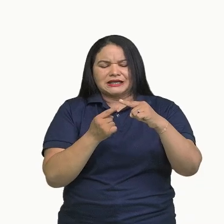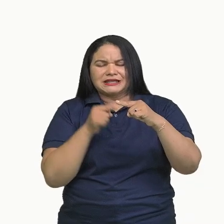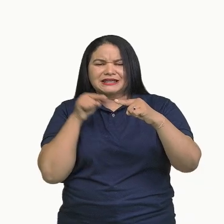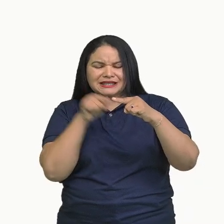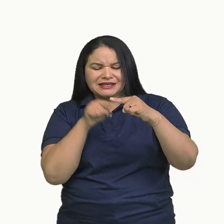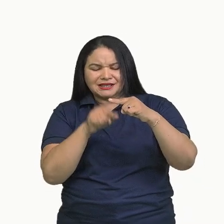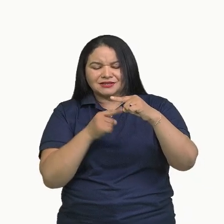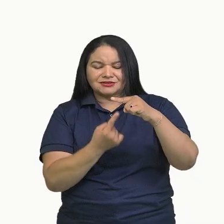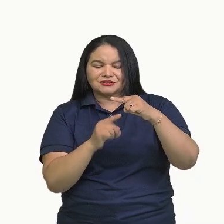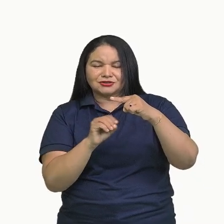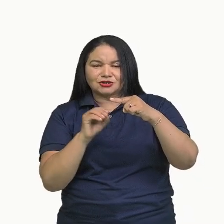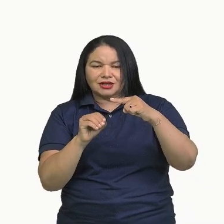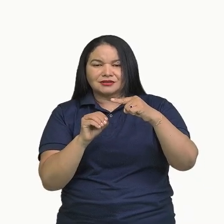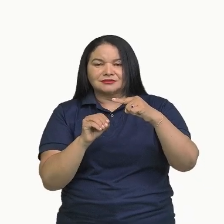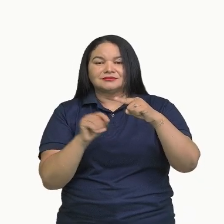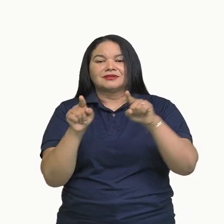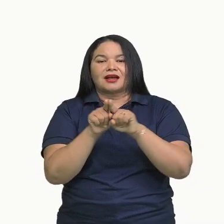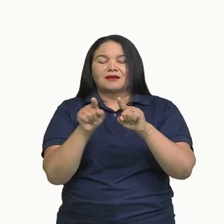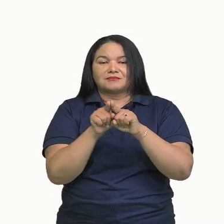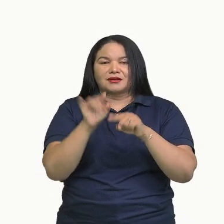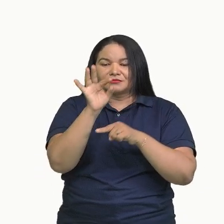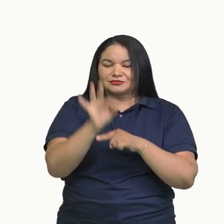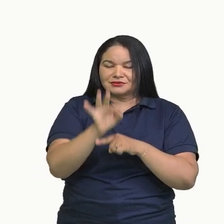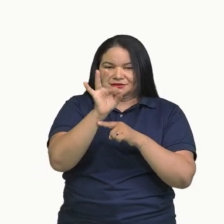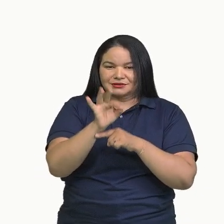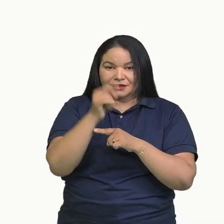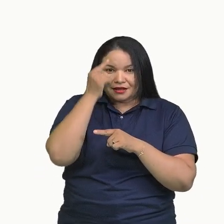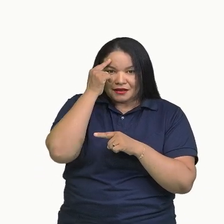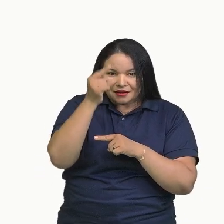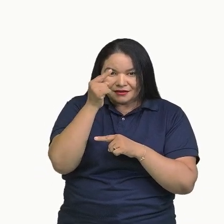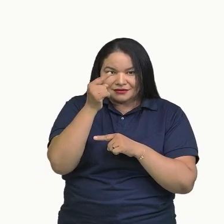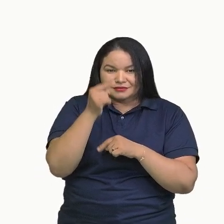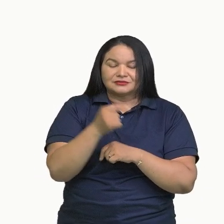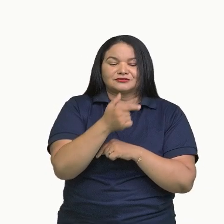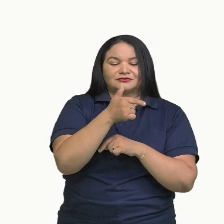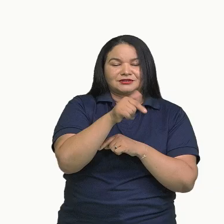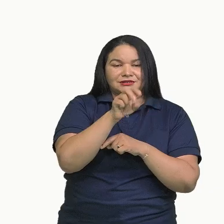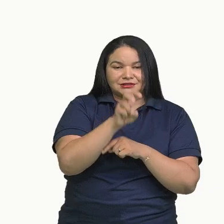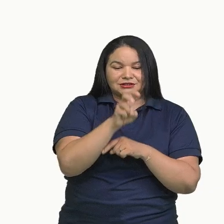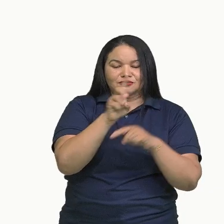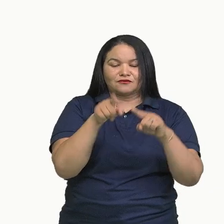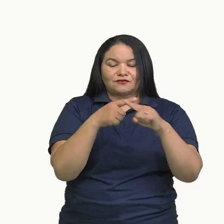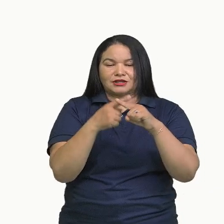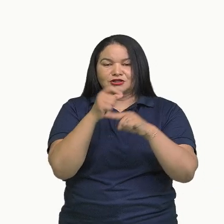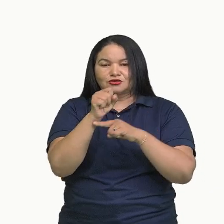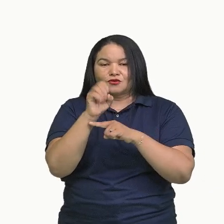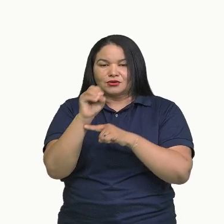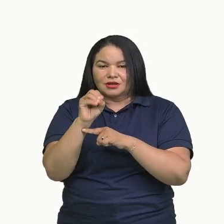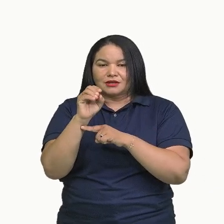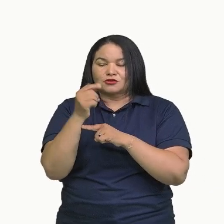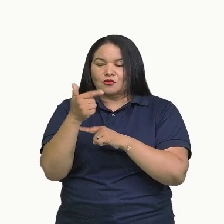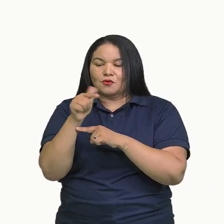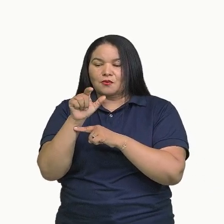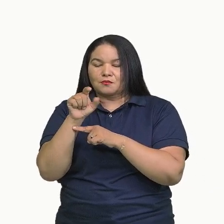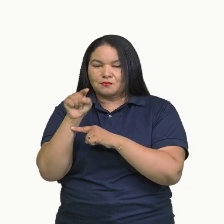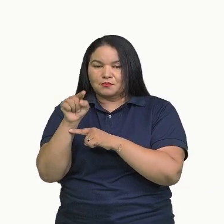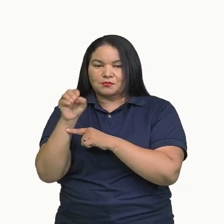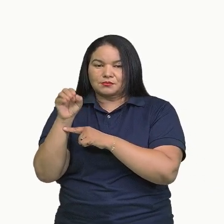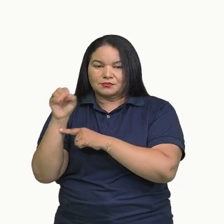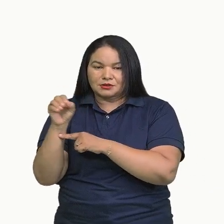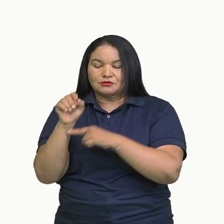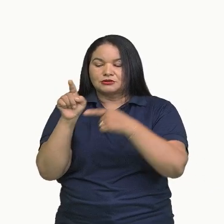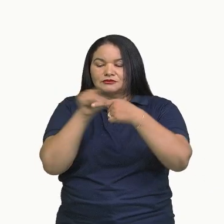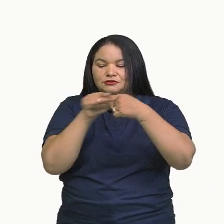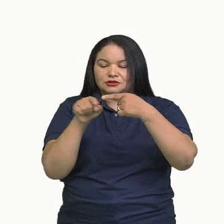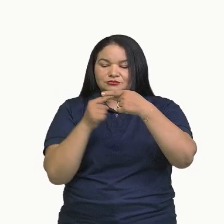100? Justamente do símbolo. Lembra? Então, 25 vezes 80, 2.000. 2.000 dividido para